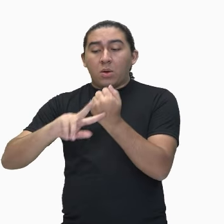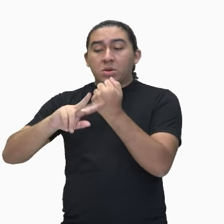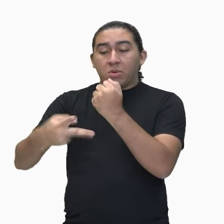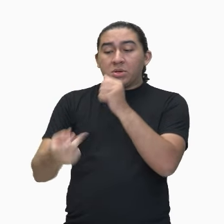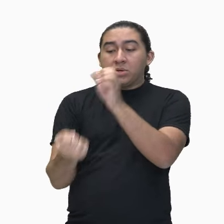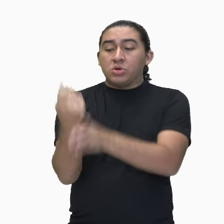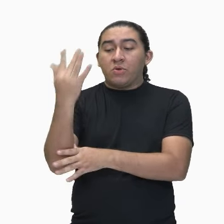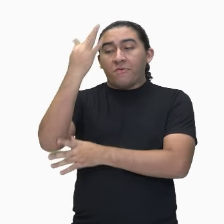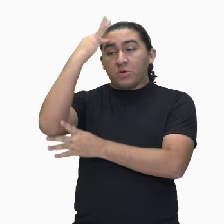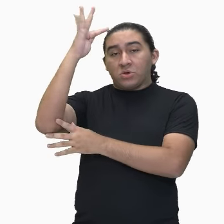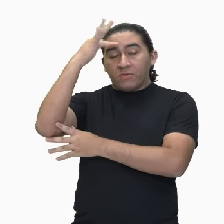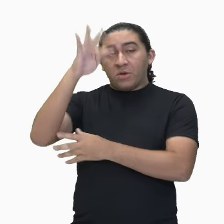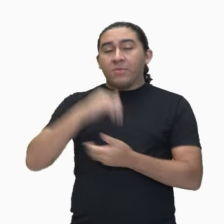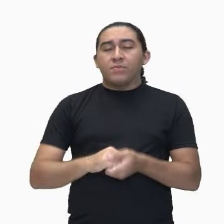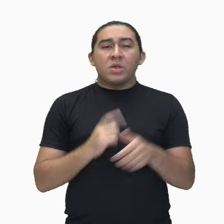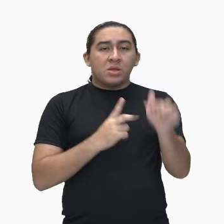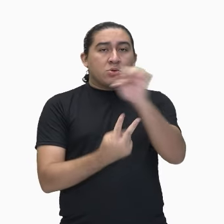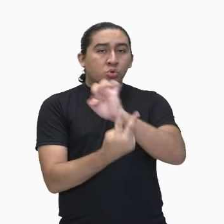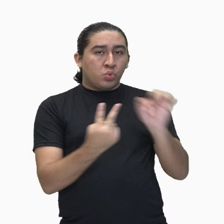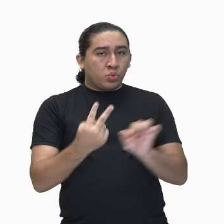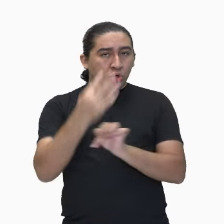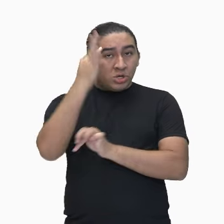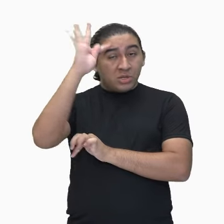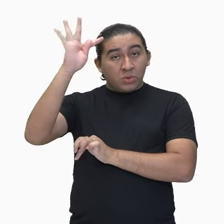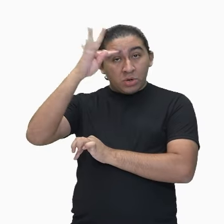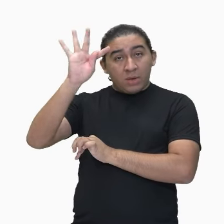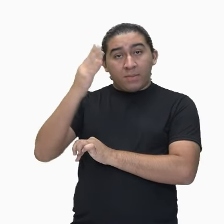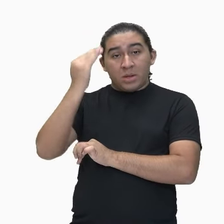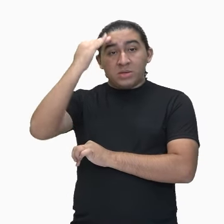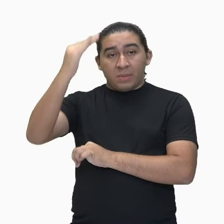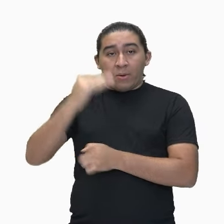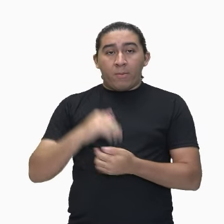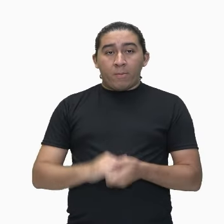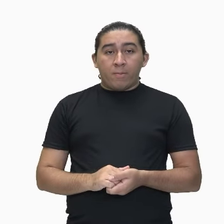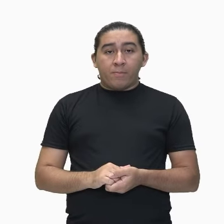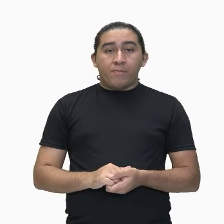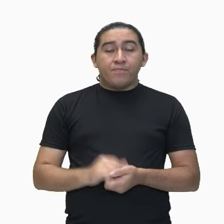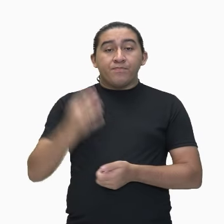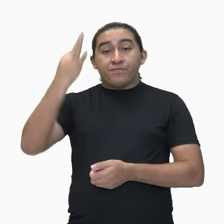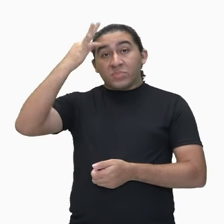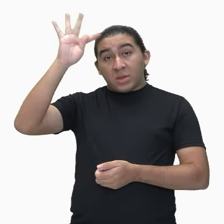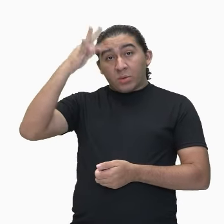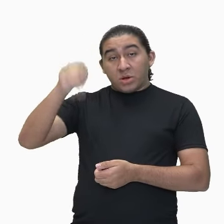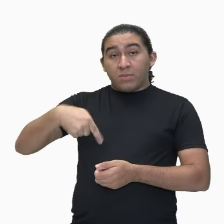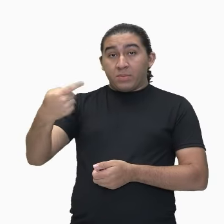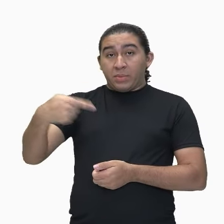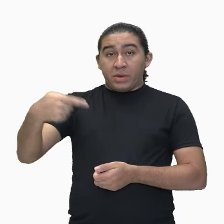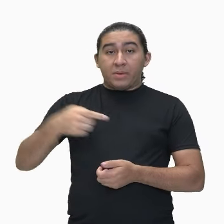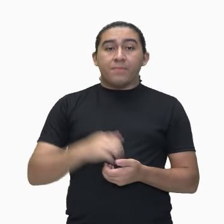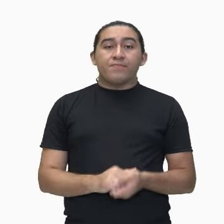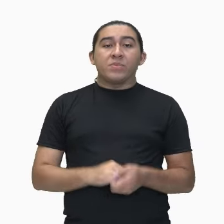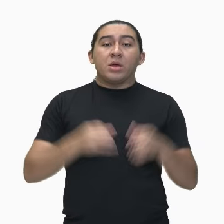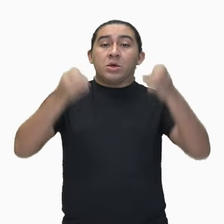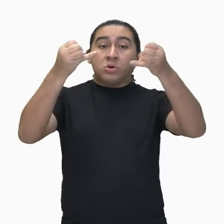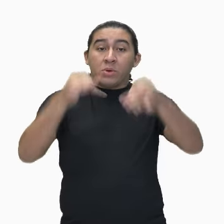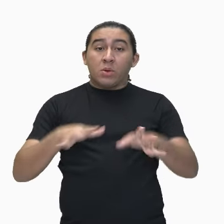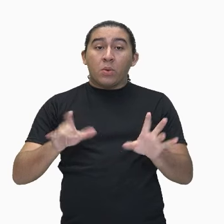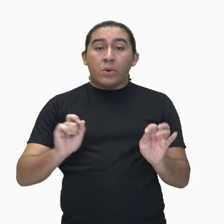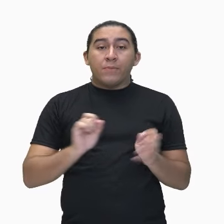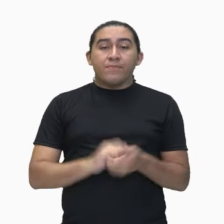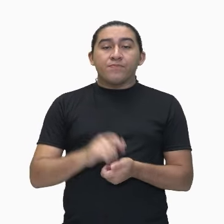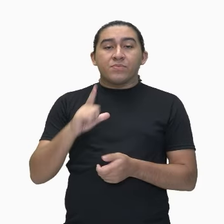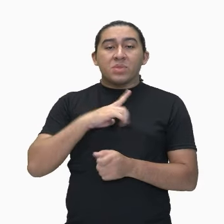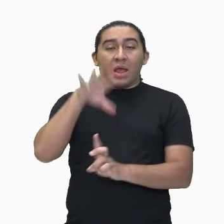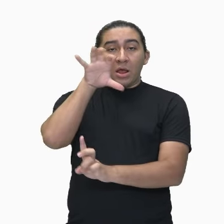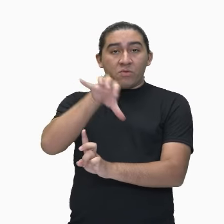surgimento. Nós temos duas teorias. Vamos ver aqui, olha só. A teoria de número 1 fala que a